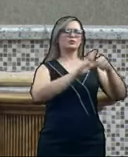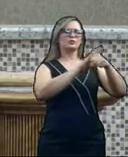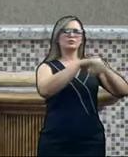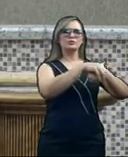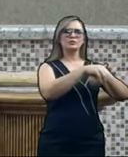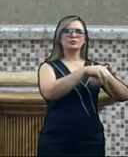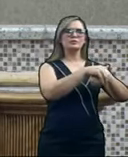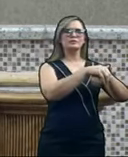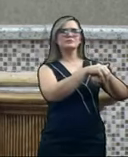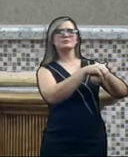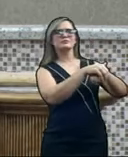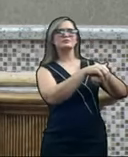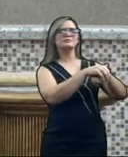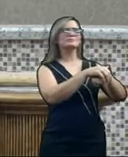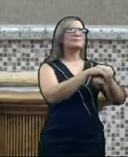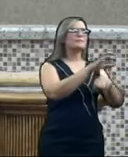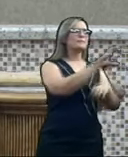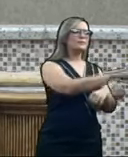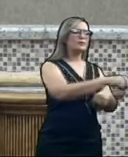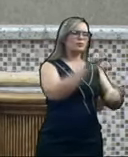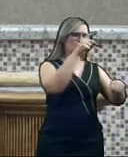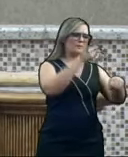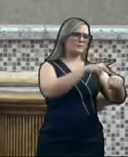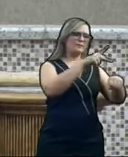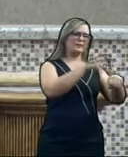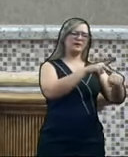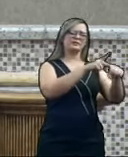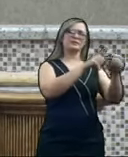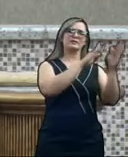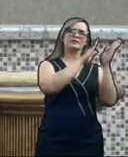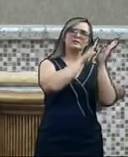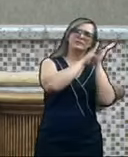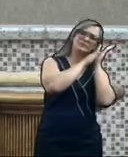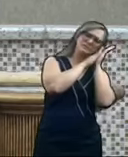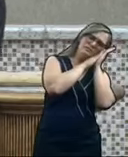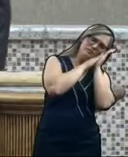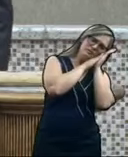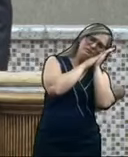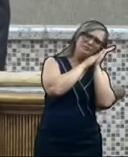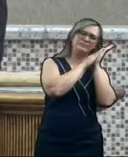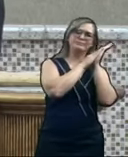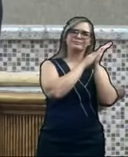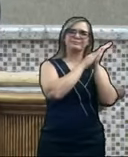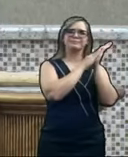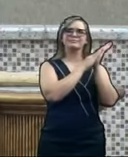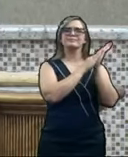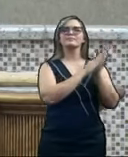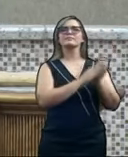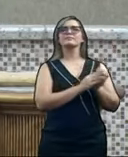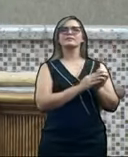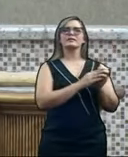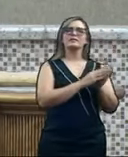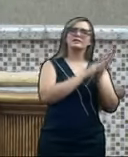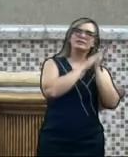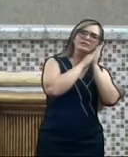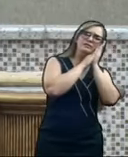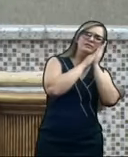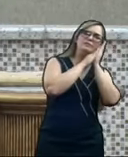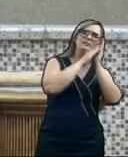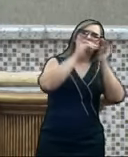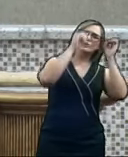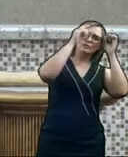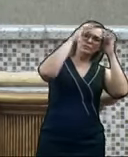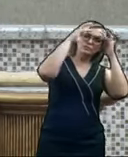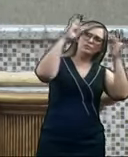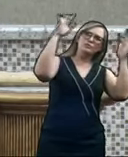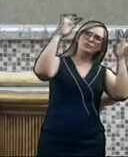tomou uma das Pedras daquele lugar e após por sua cabeceira e deitou-se naquele lugar e sonhou e